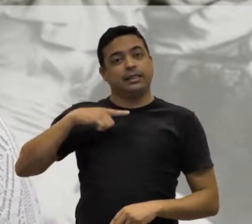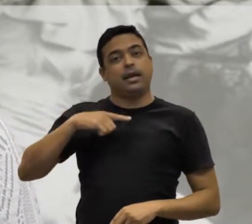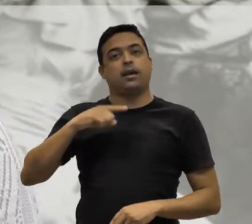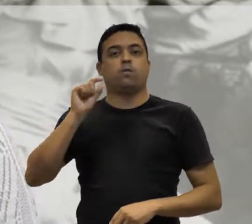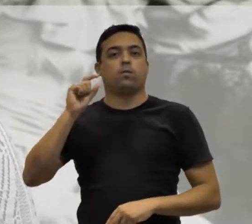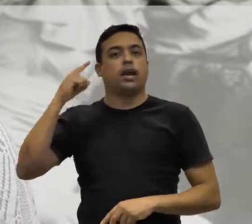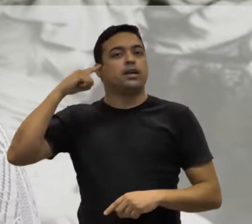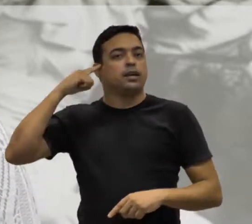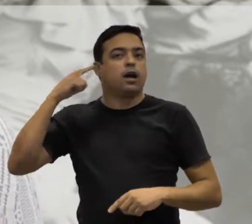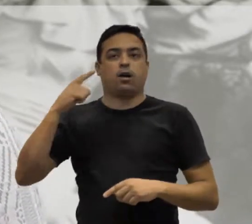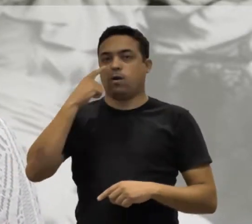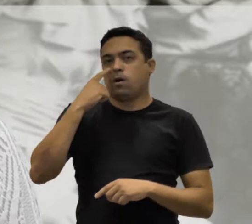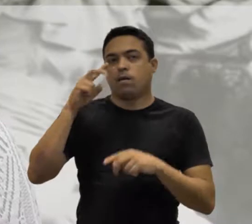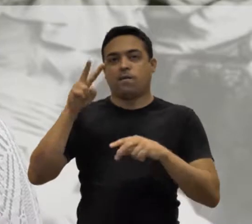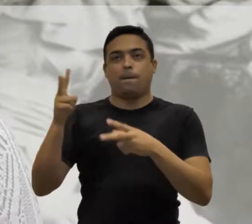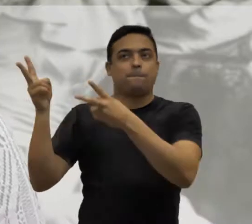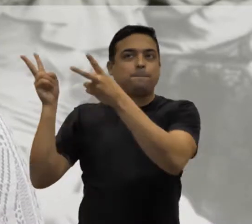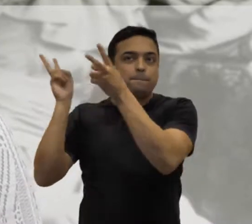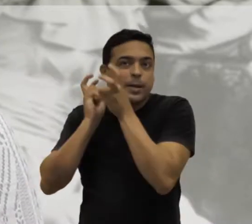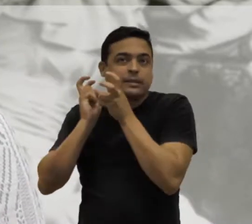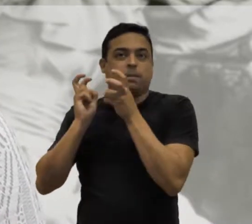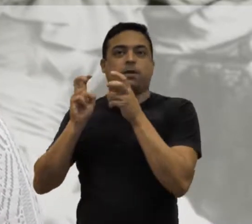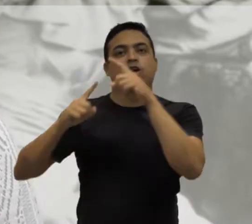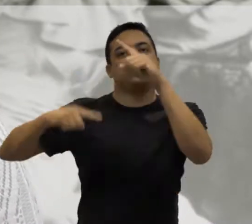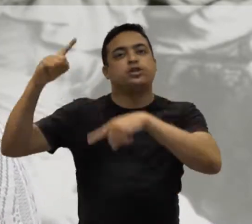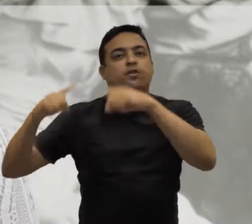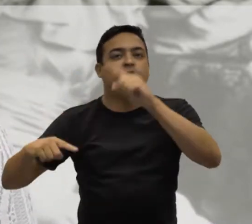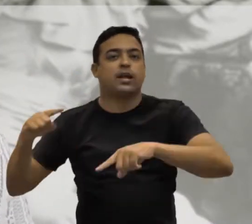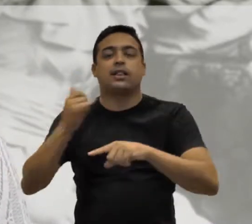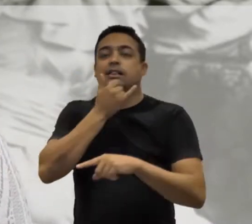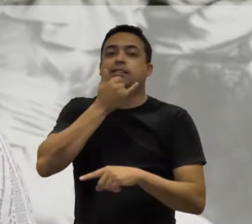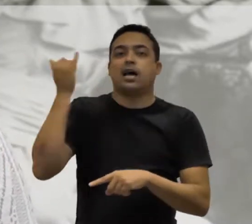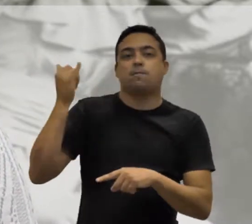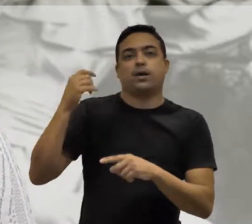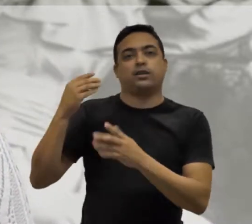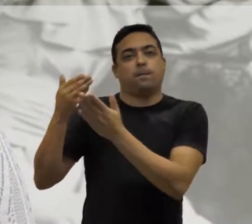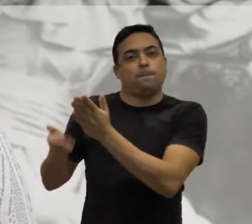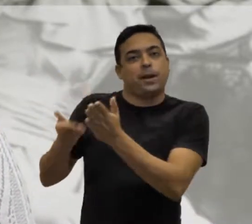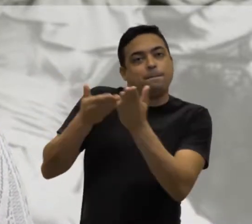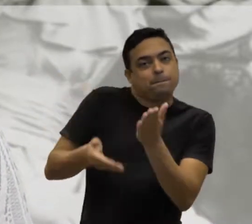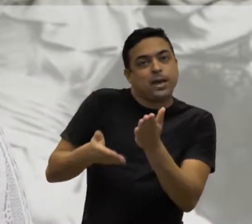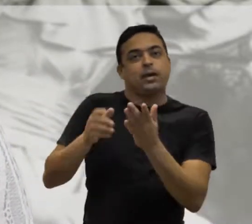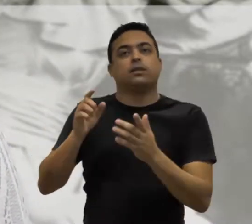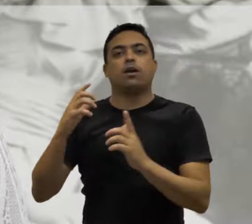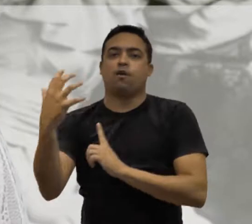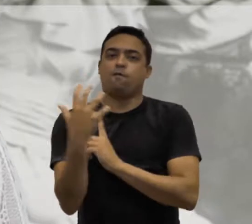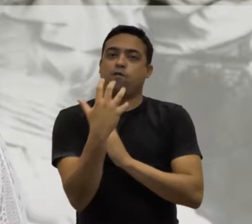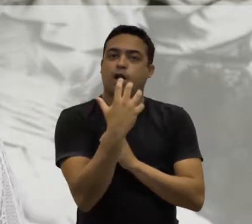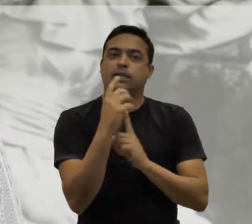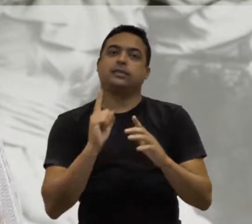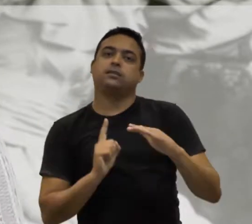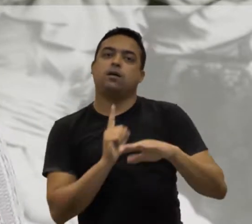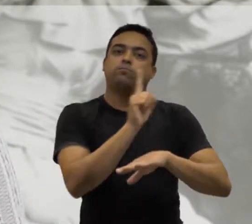diferentes graus dos sentidos receptores. A combinação da intensidade das perdas influencia no modo como essa